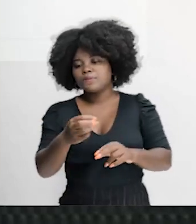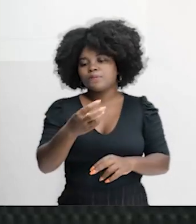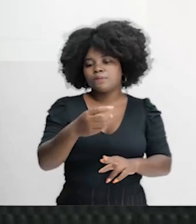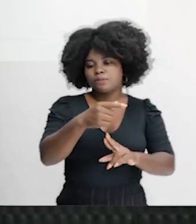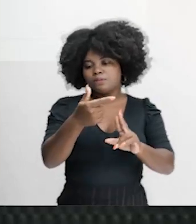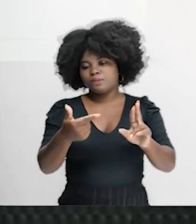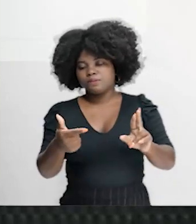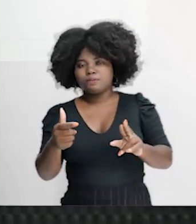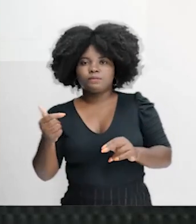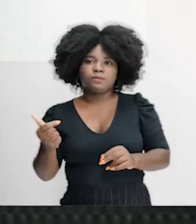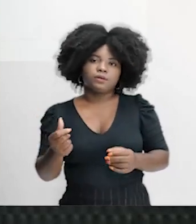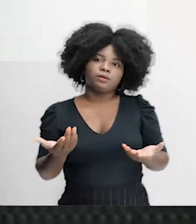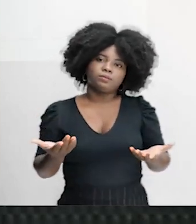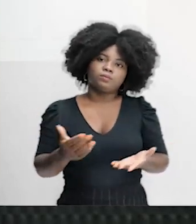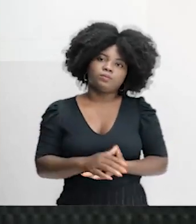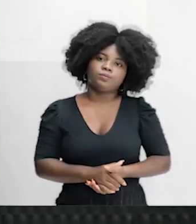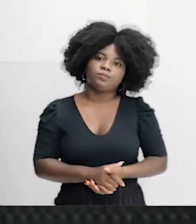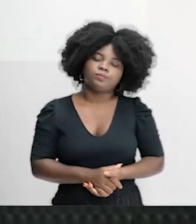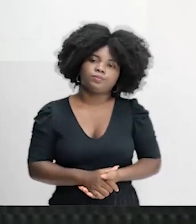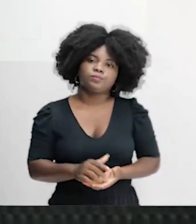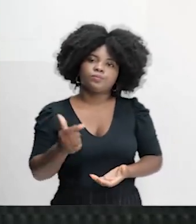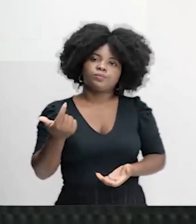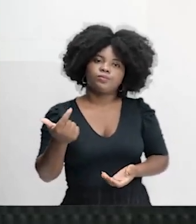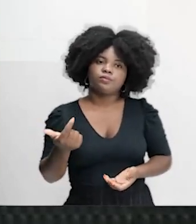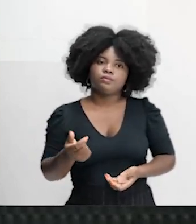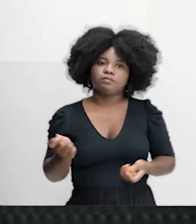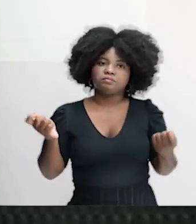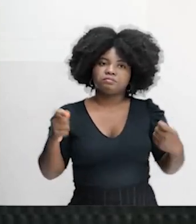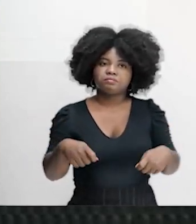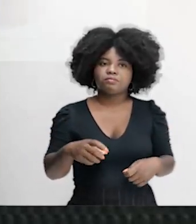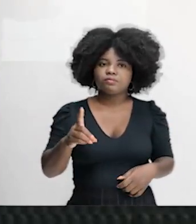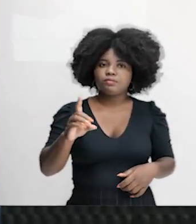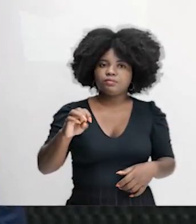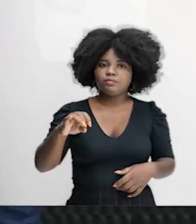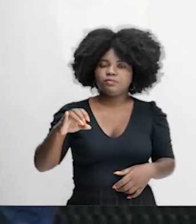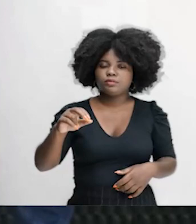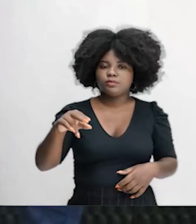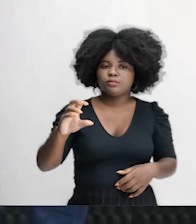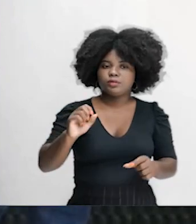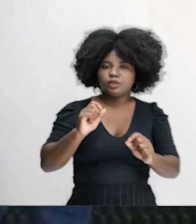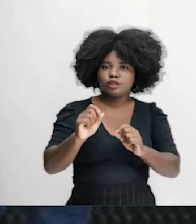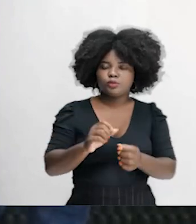2, 5π sobre 2. Ele não vai ter. Então, a gente pode dizer que o domínio